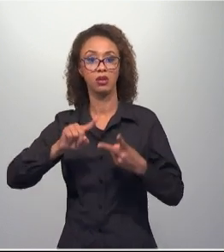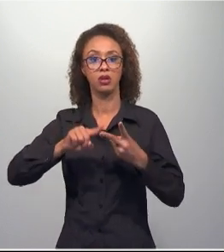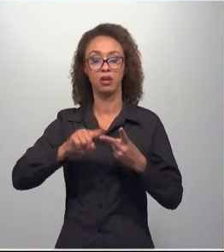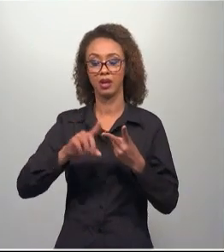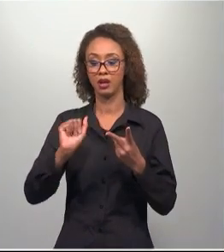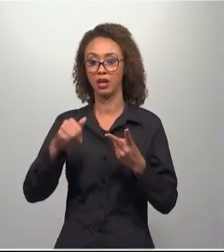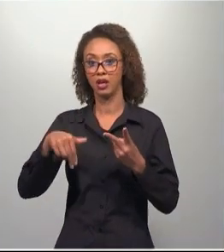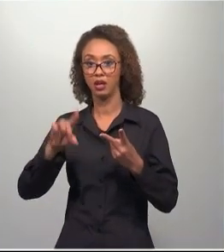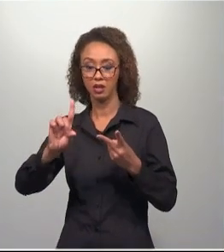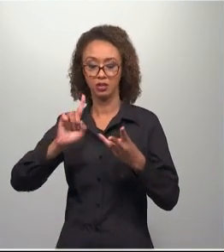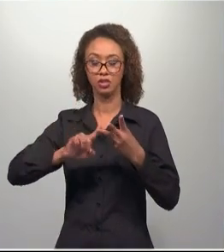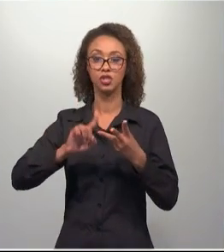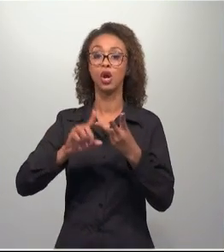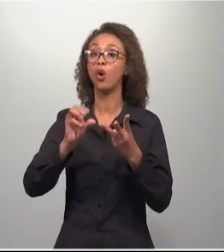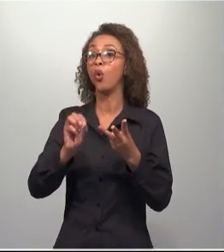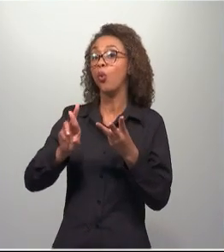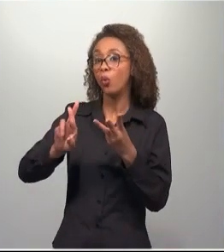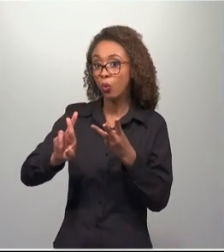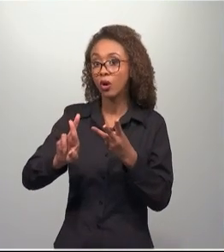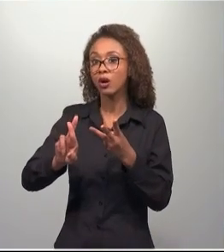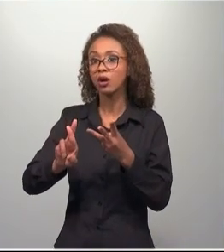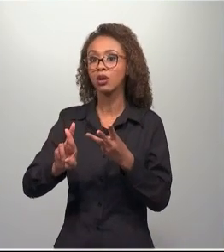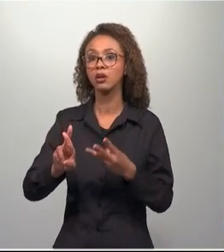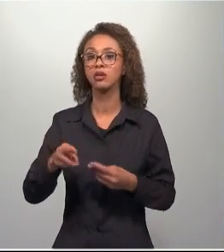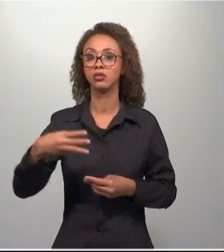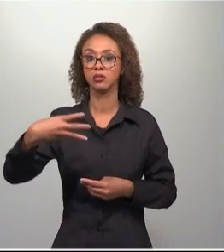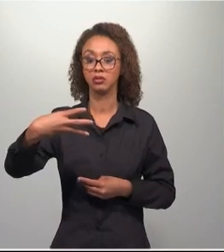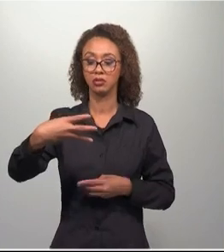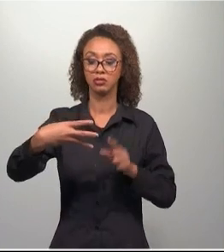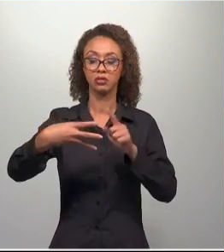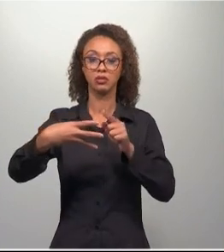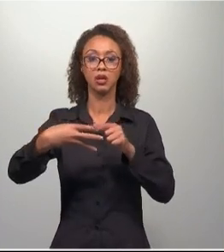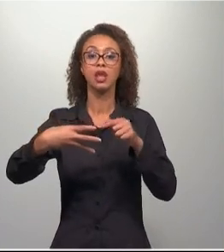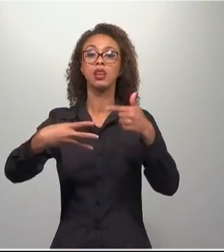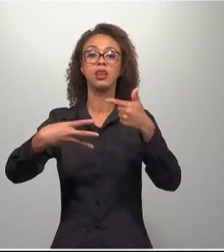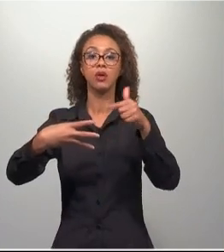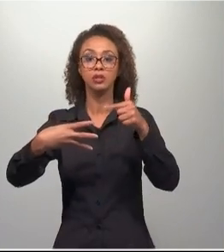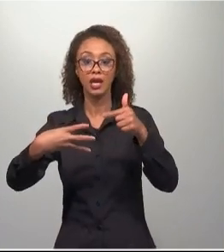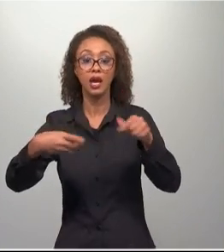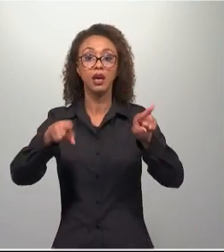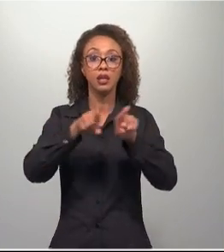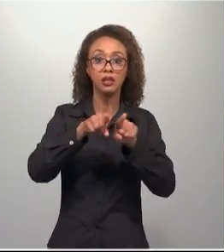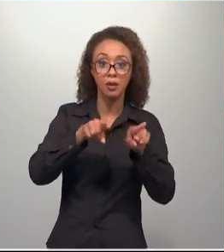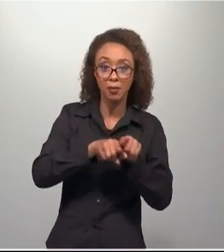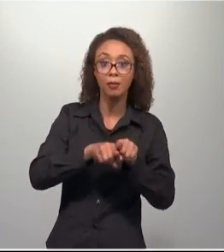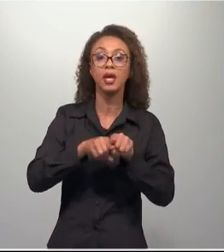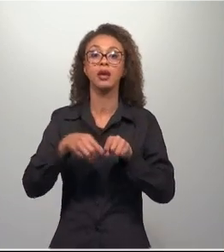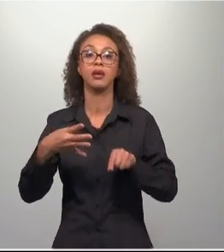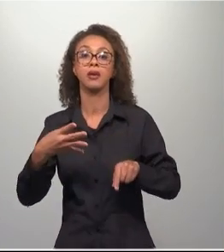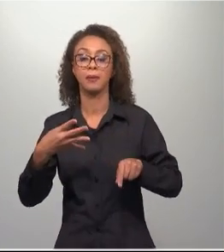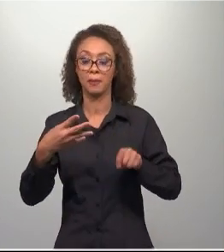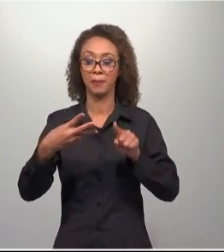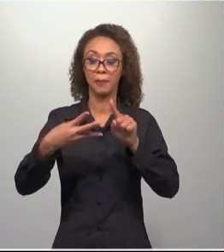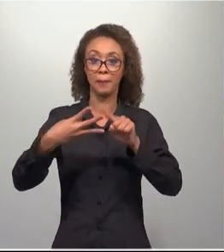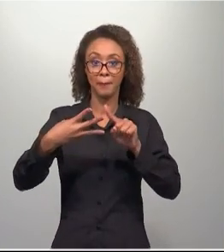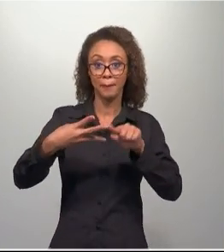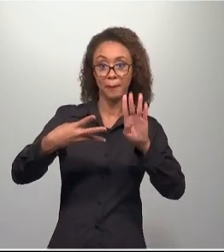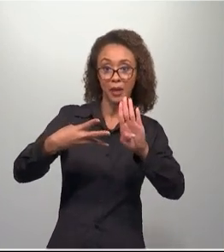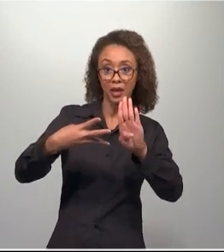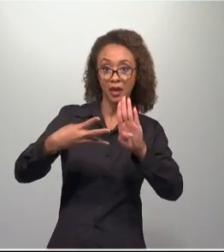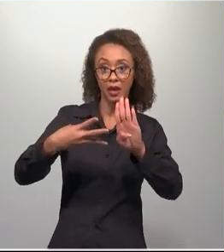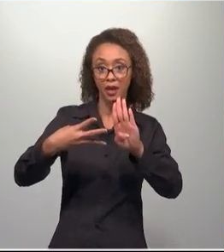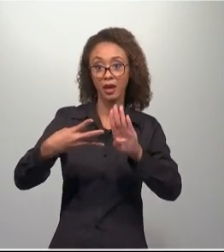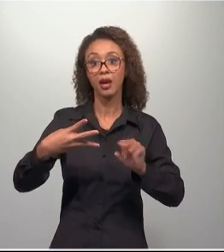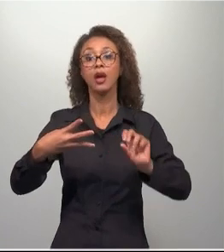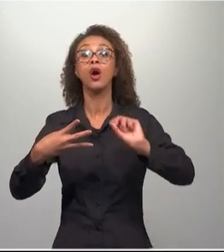não há a e b tudo isso e com o bebê e